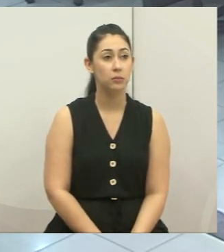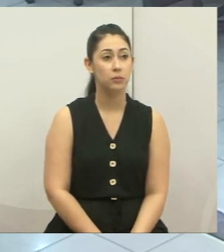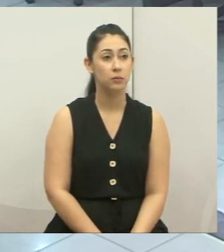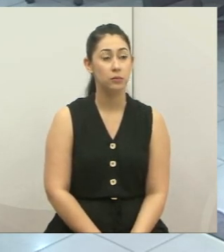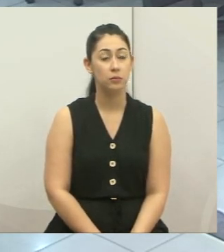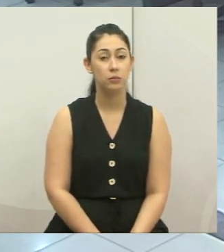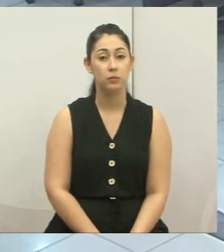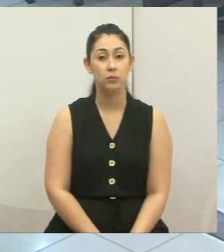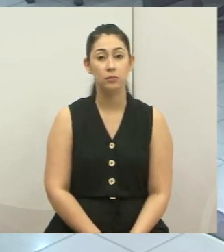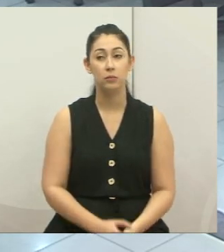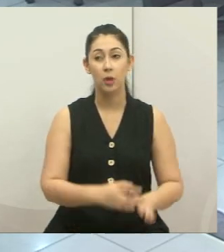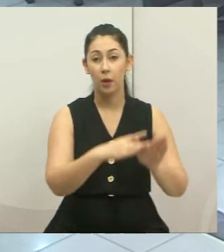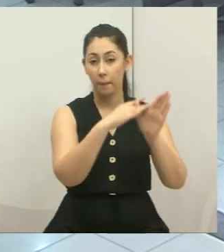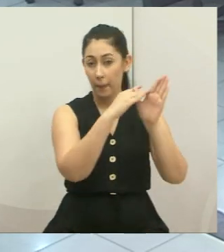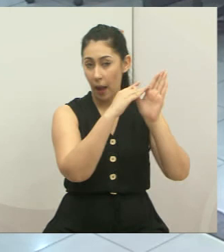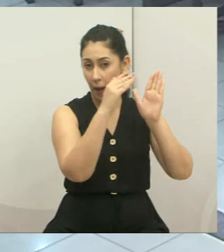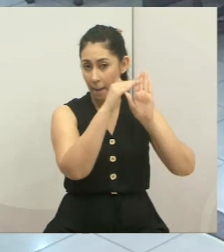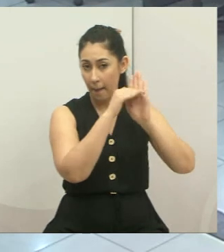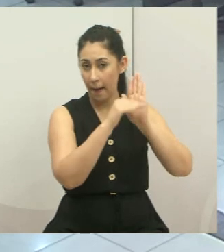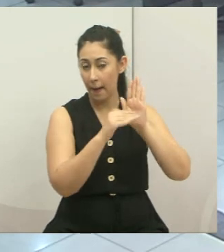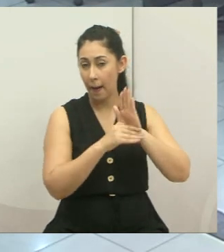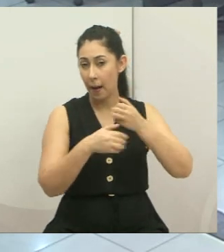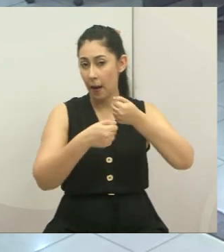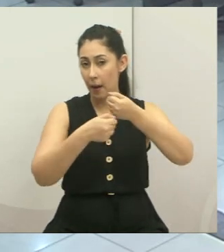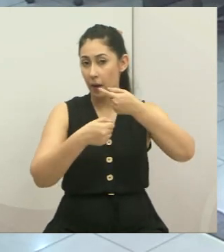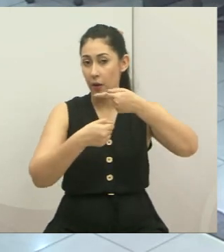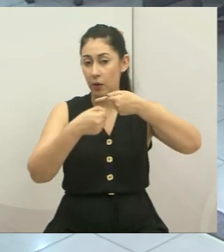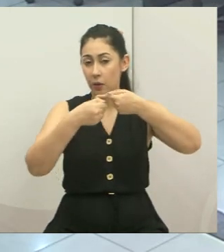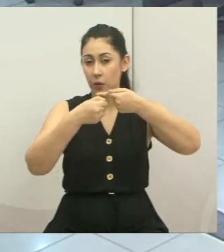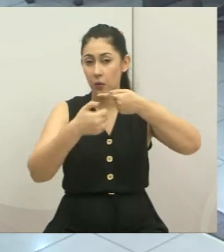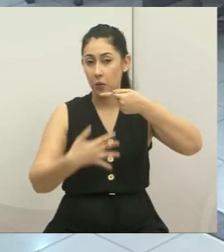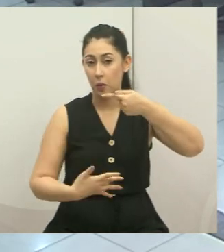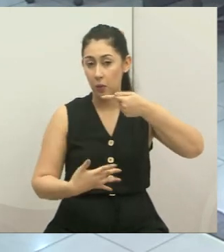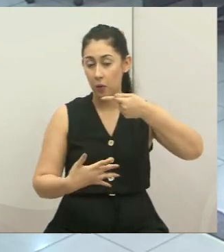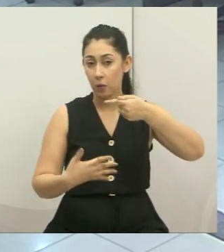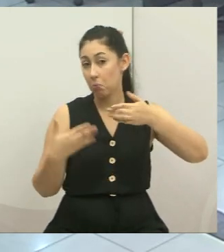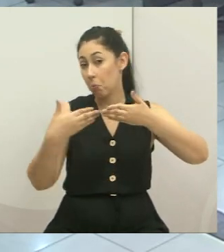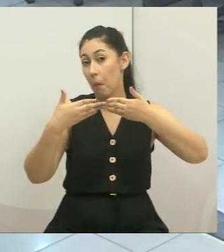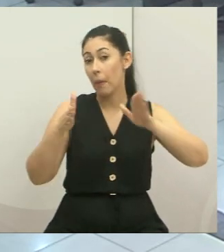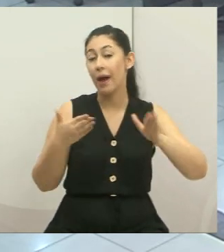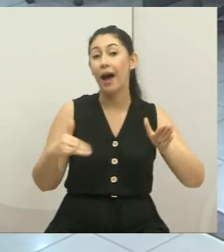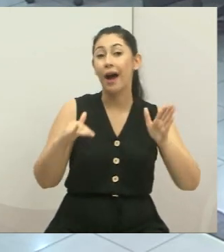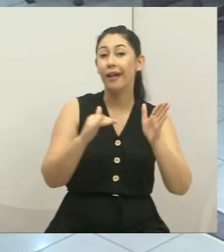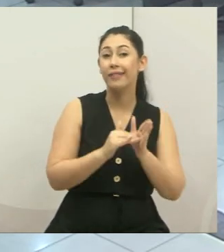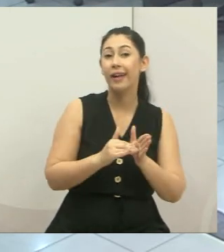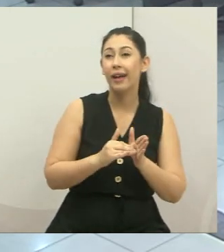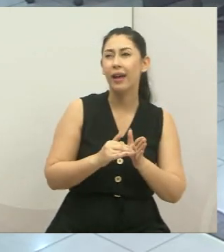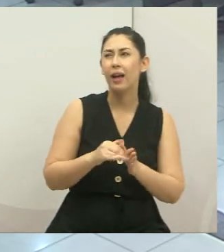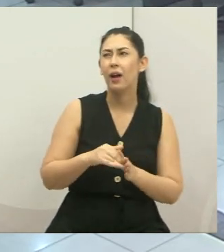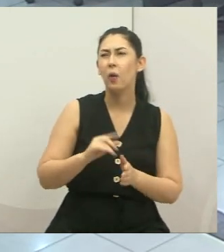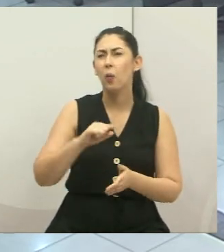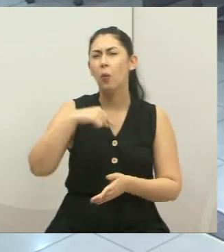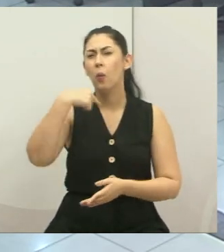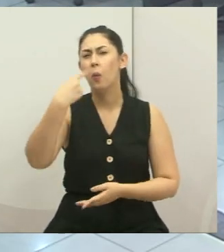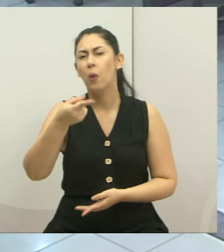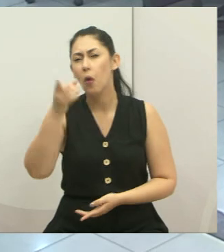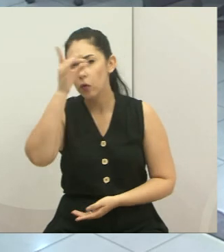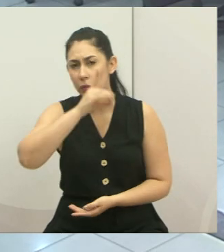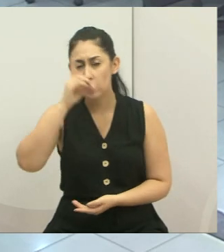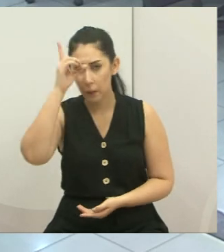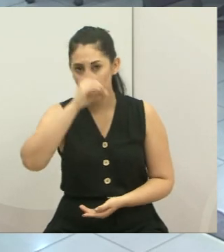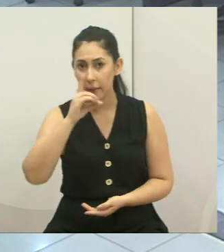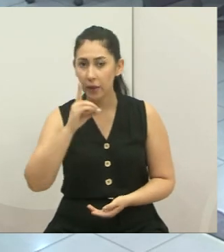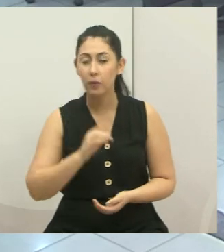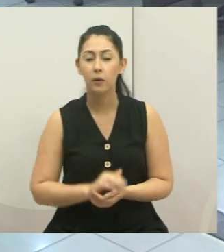Os formulários do Google, o formulário do Google ficará aberto até o próximo domingo. As respostas para